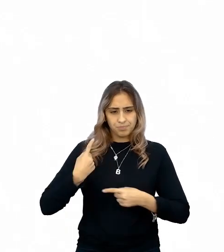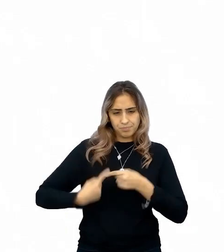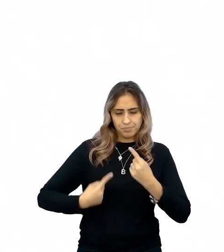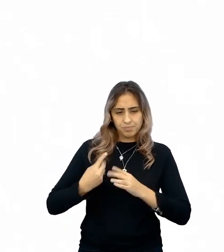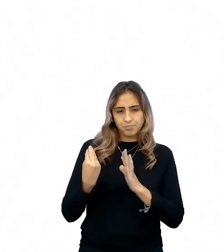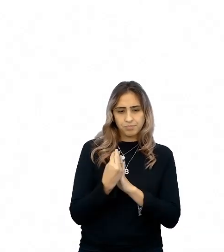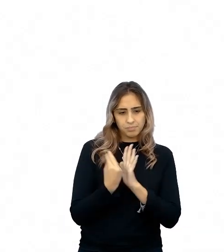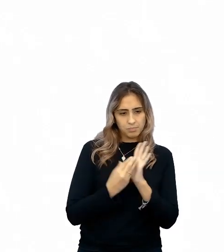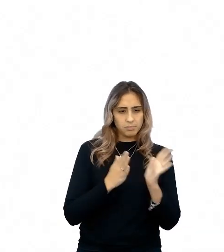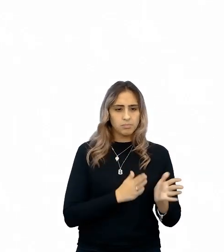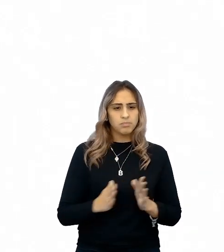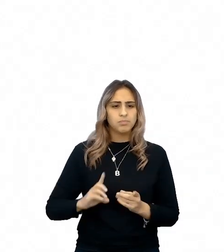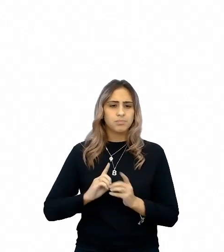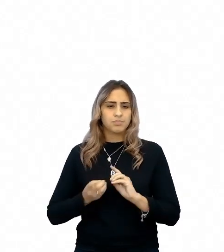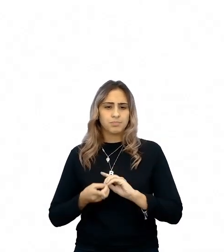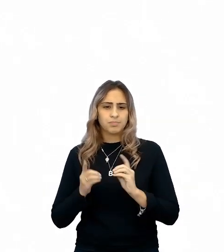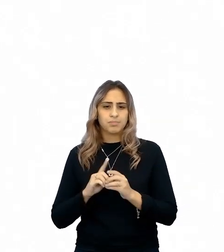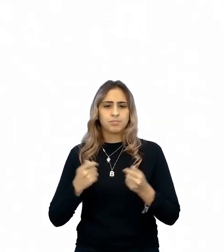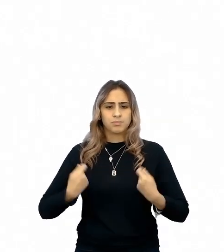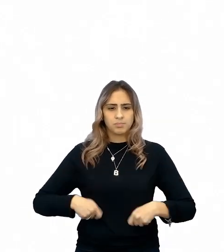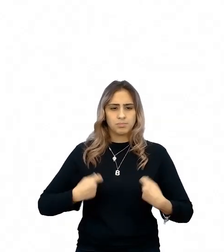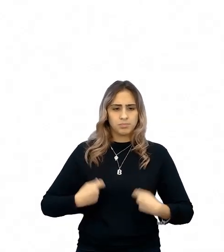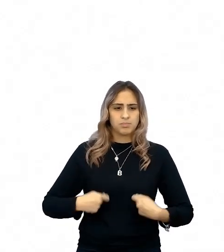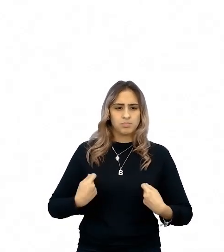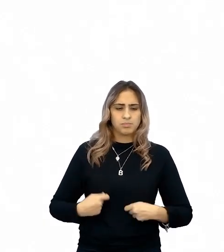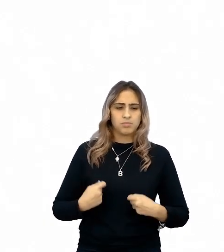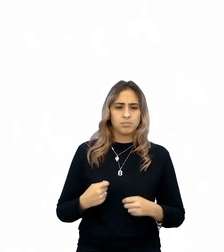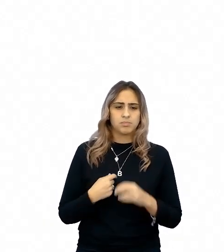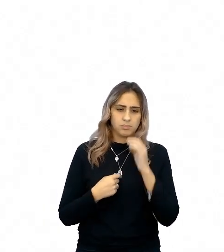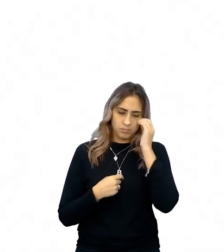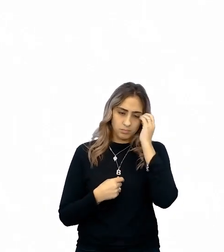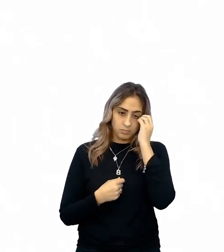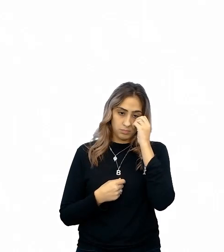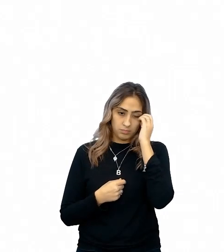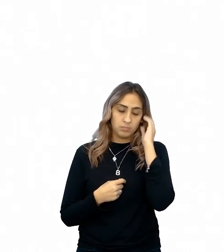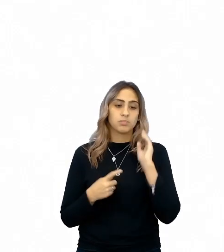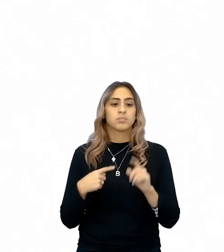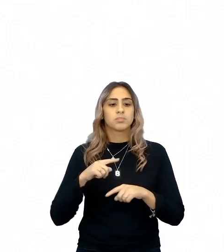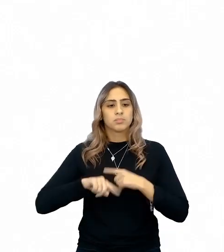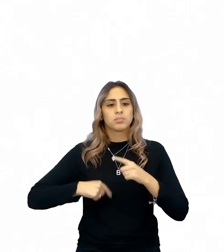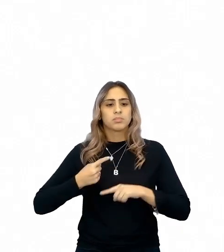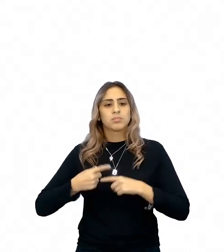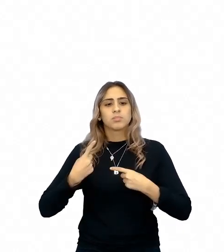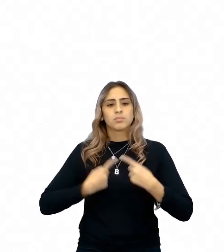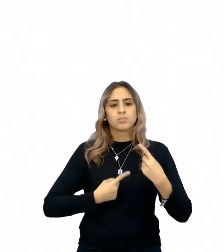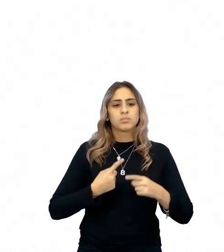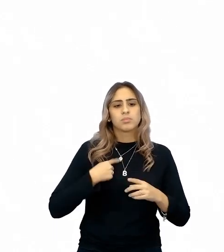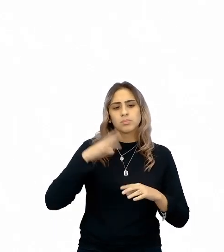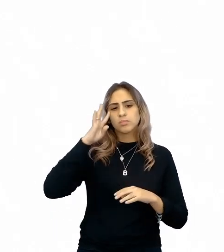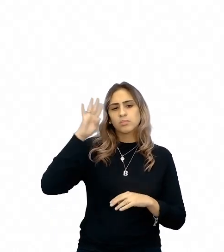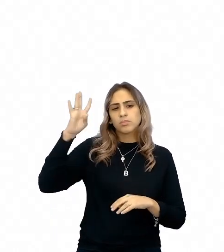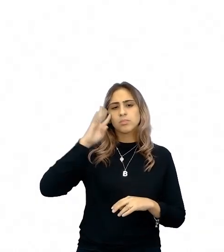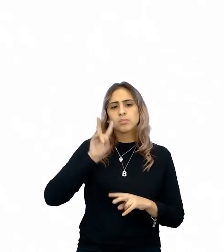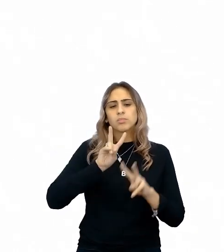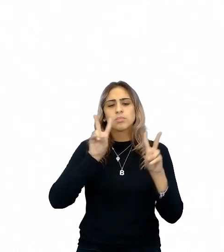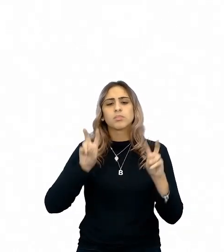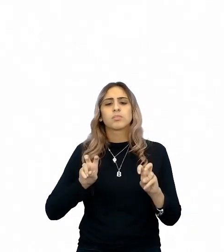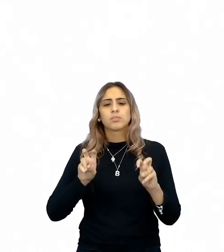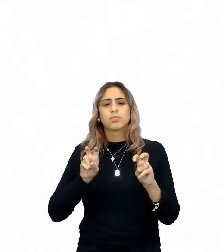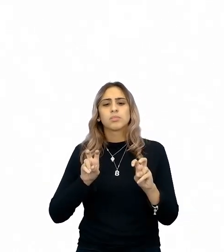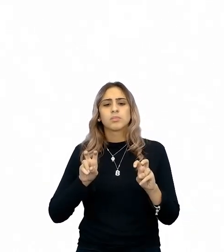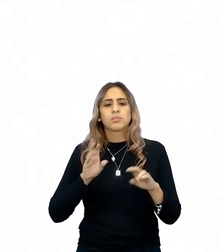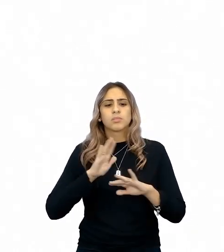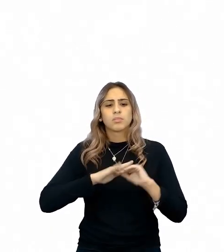os procedimentos didáticos necessários à sua realização. Depois, refletimos sobre